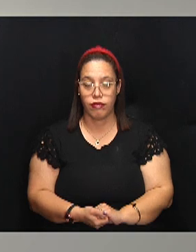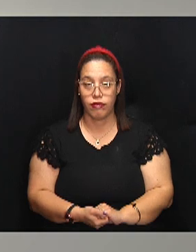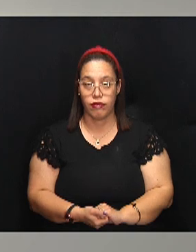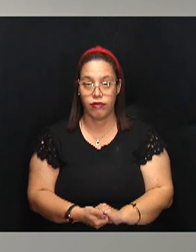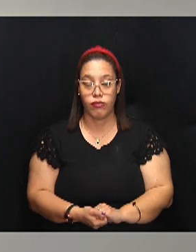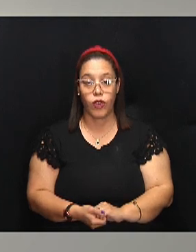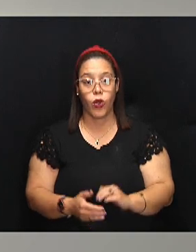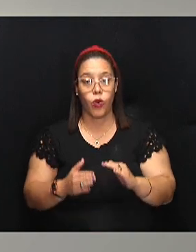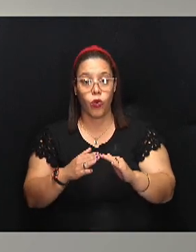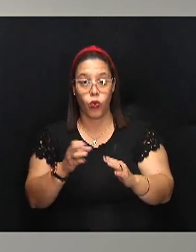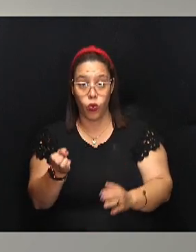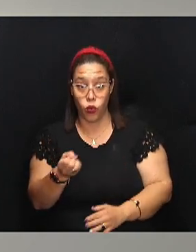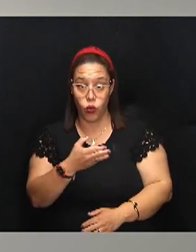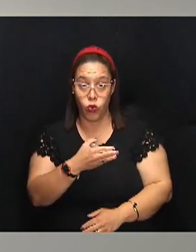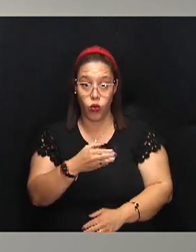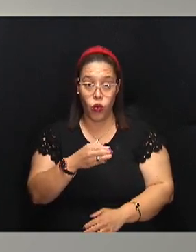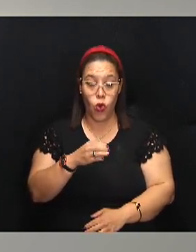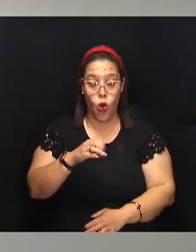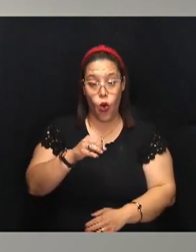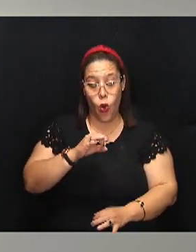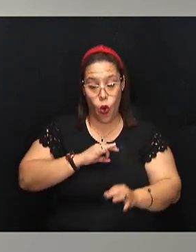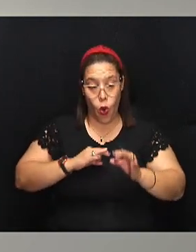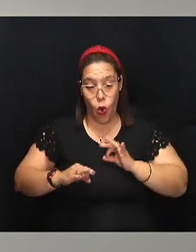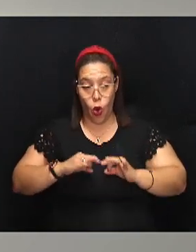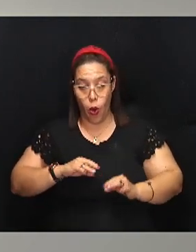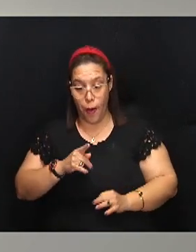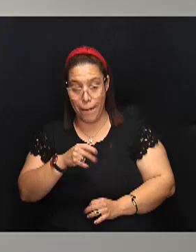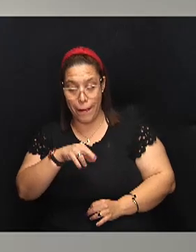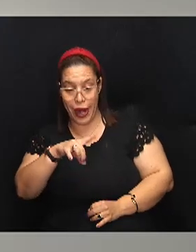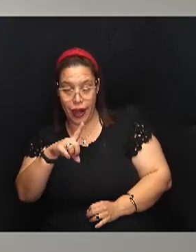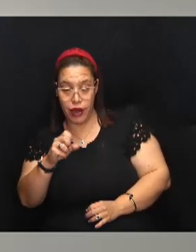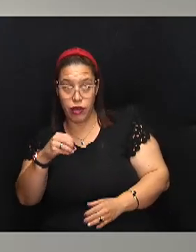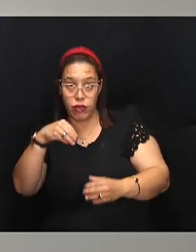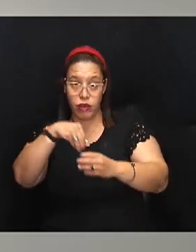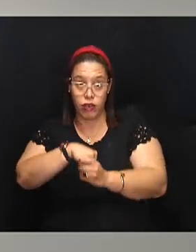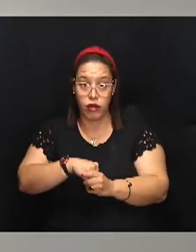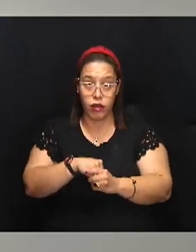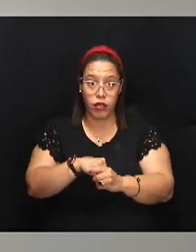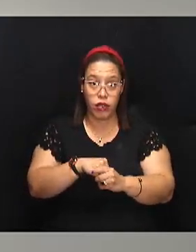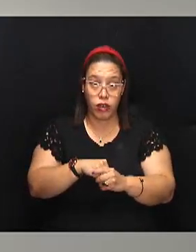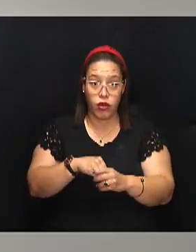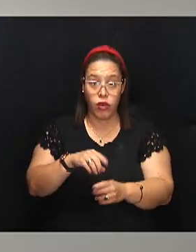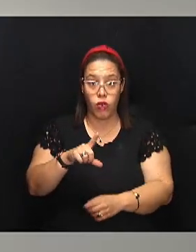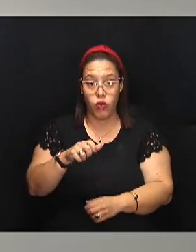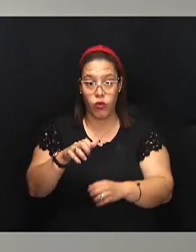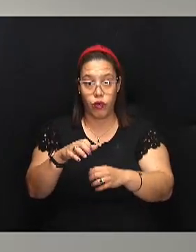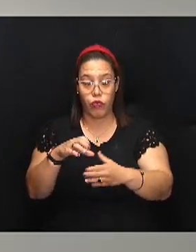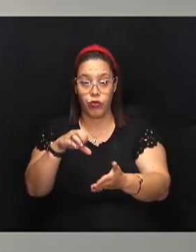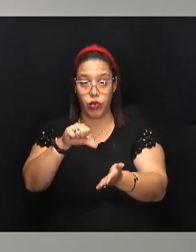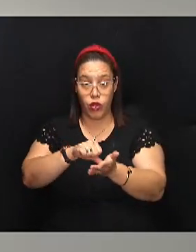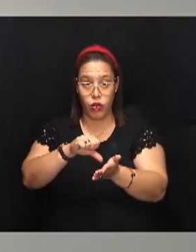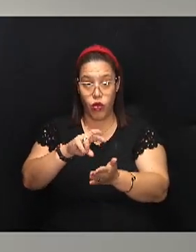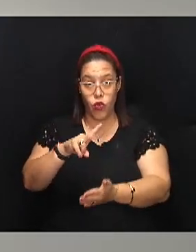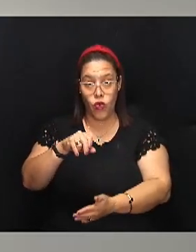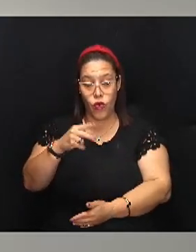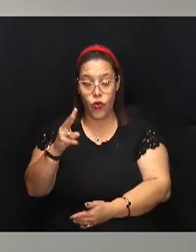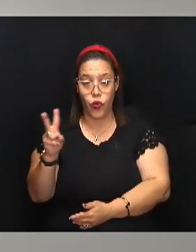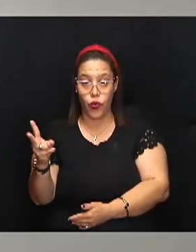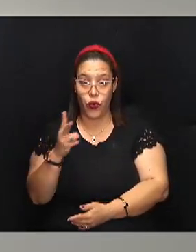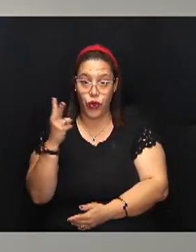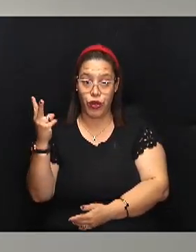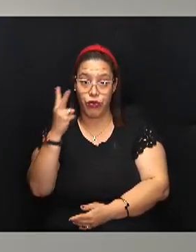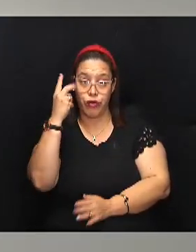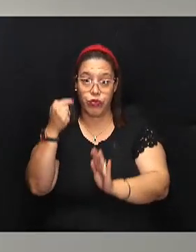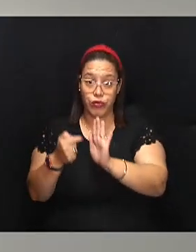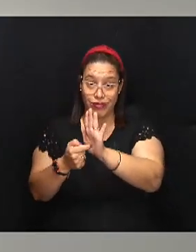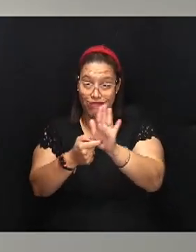Um caso recente de uma onça parda encontrada dentro de um lava-rápido no centro de Vinhedo ilustra bem